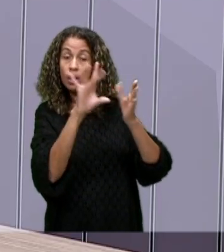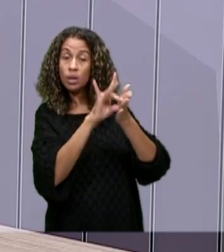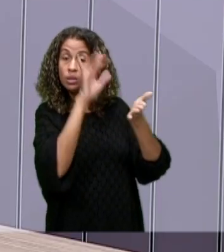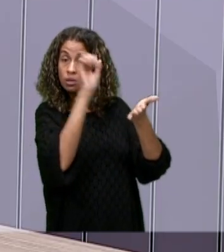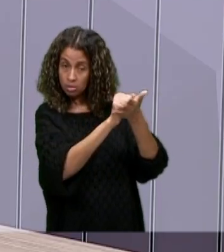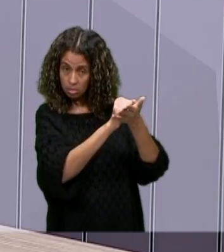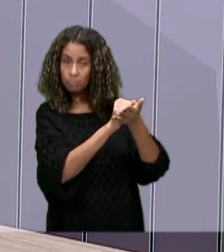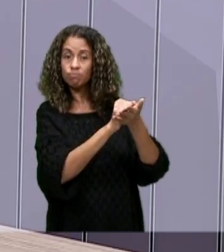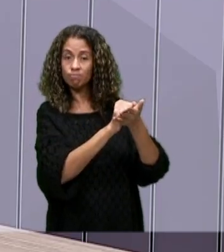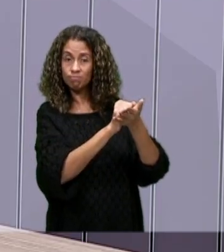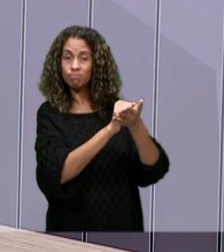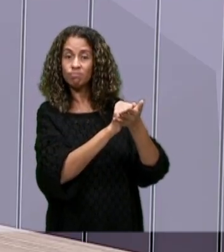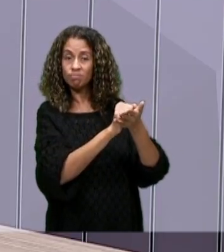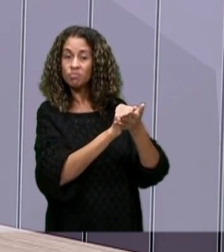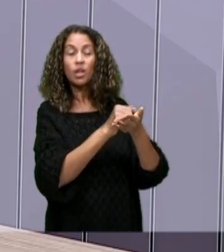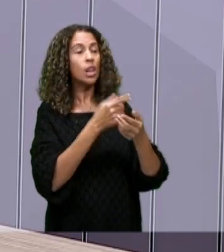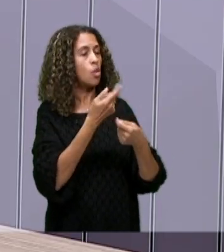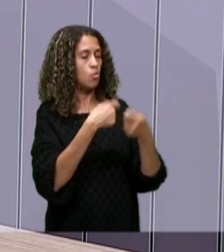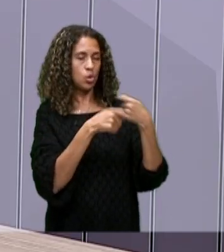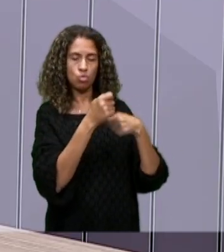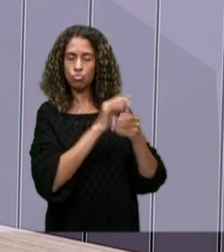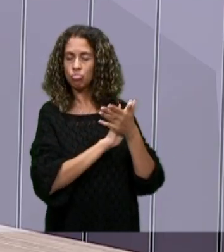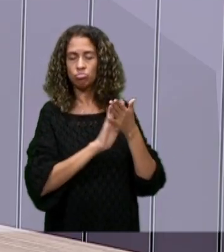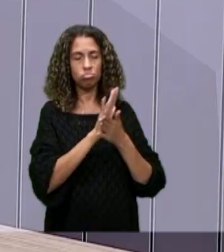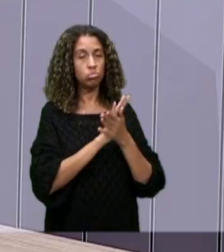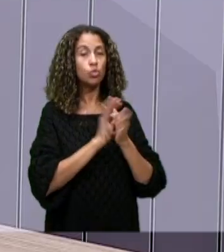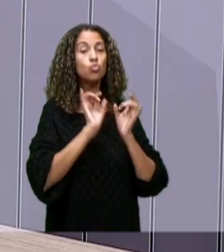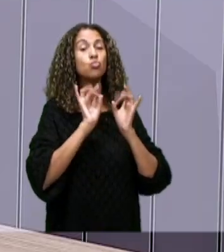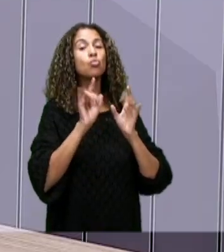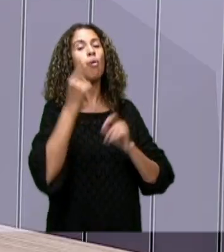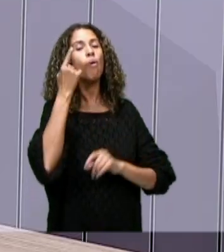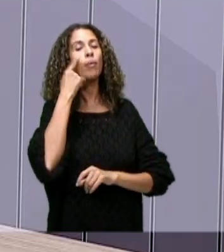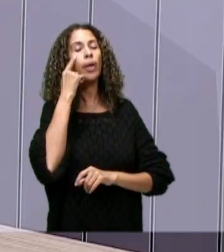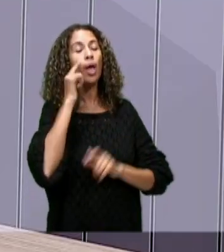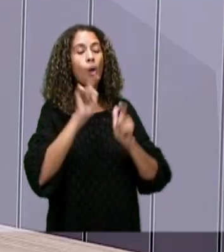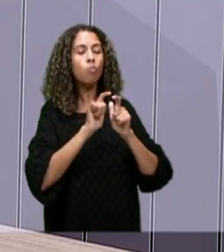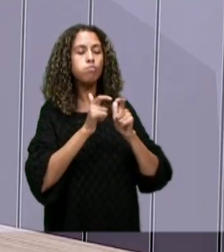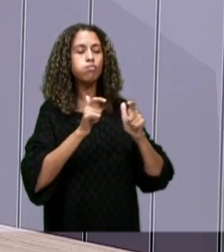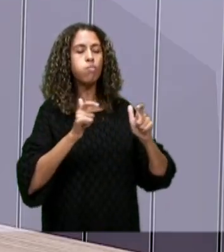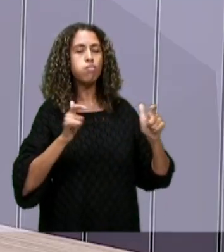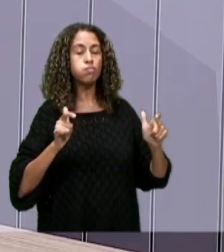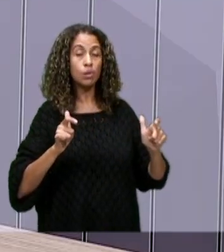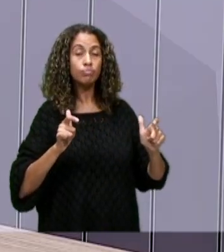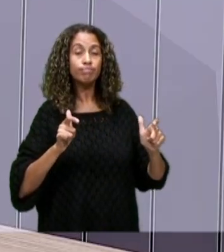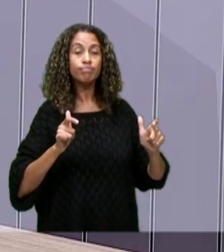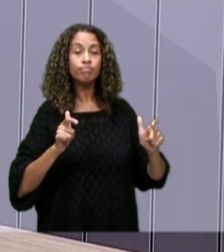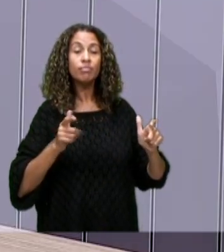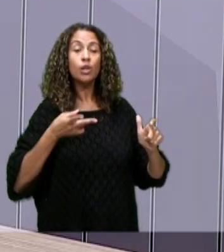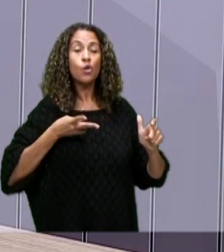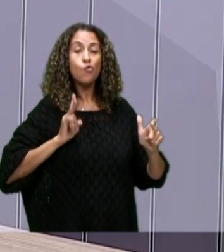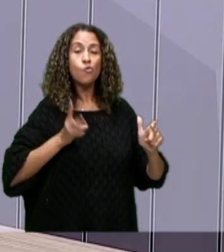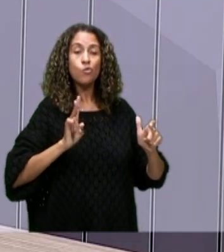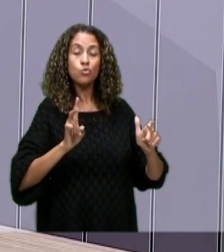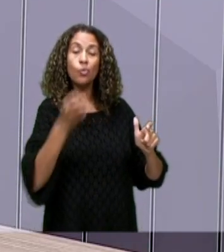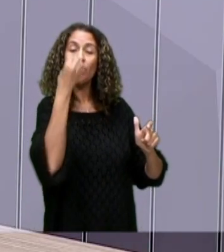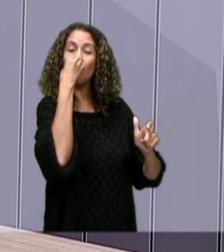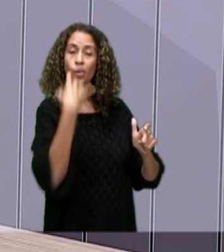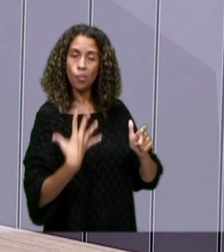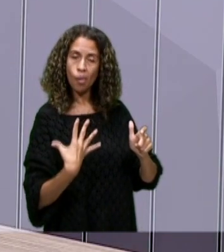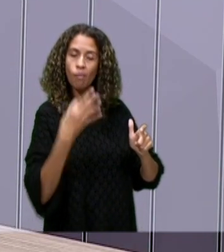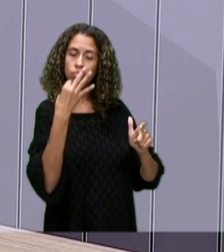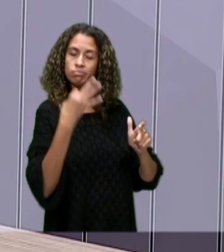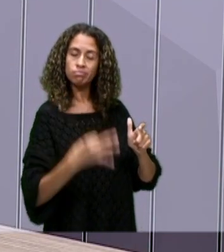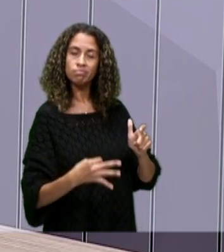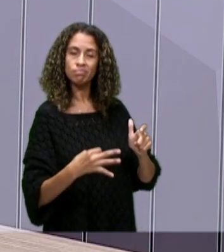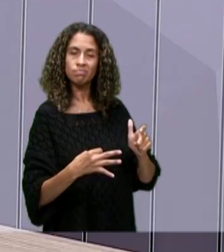canal. A gente não monetiza nada aqui não, mas é só para a gente realmente crescer e para fazer sempre a boa,